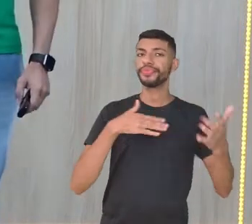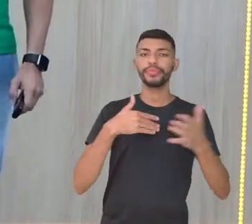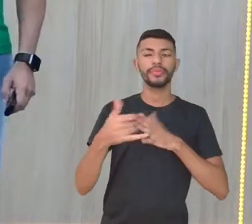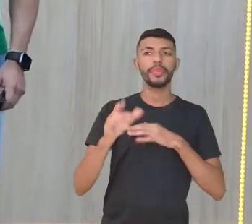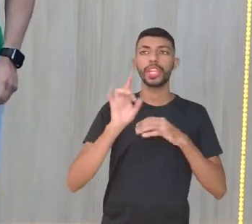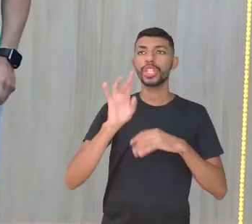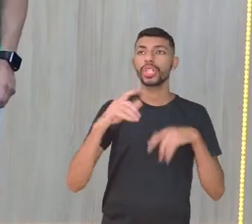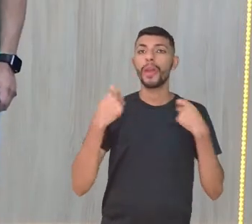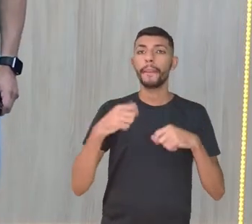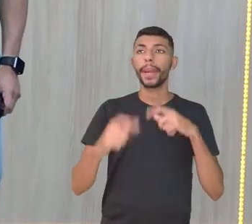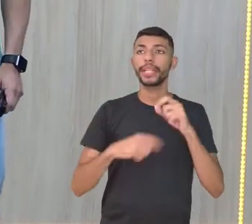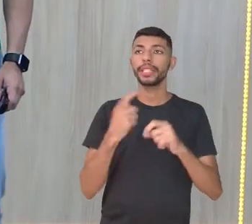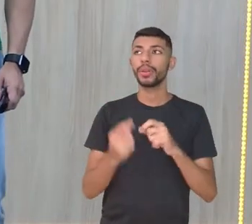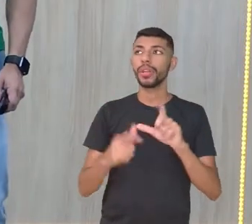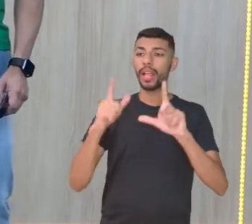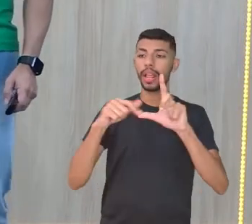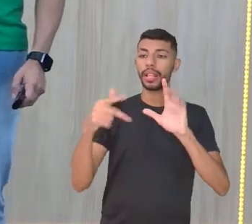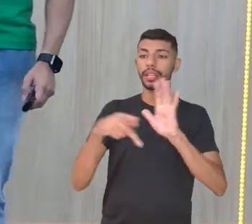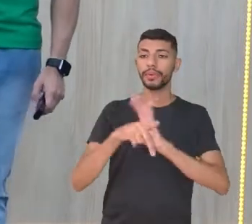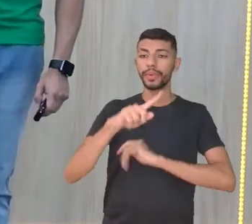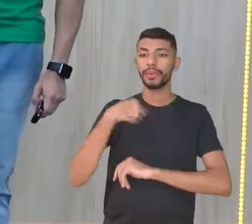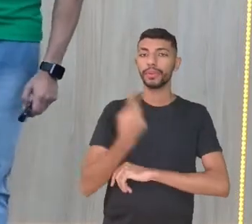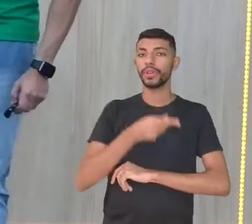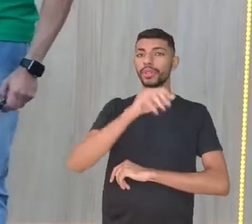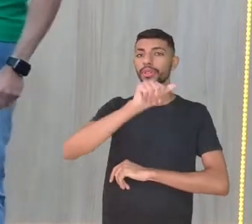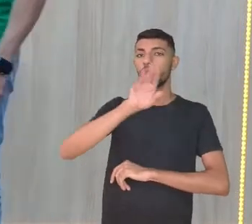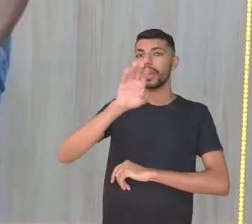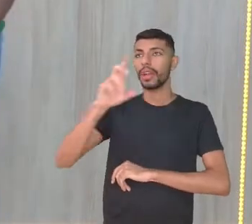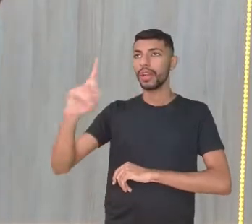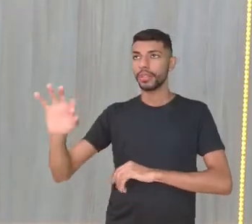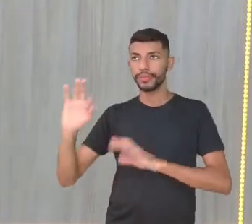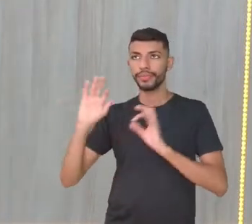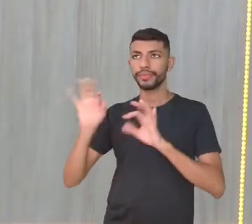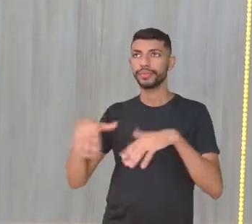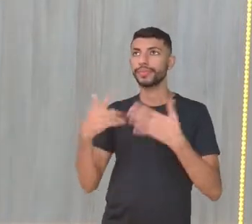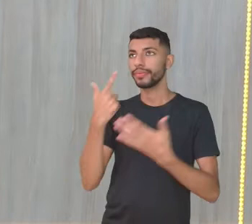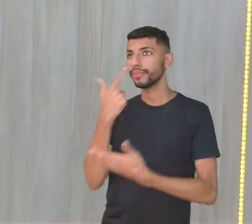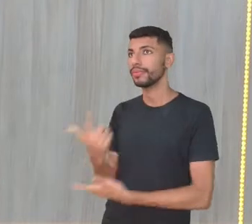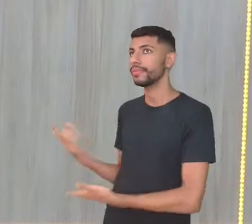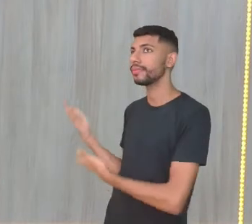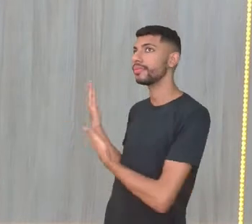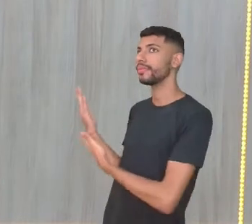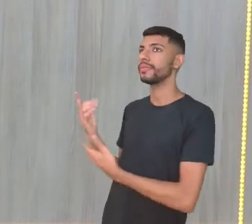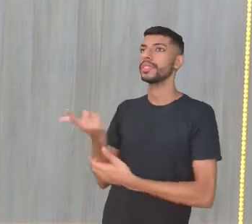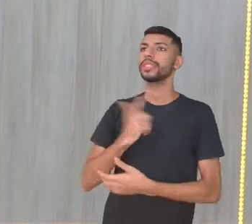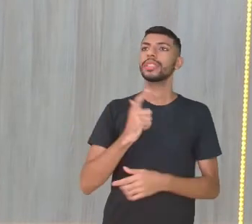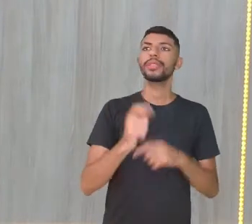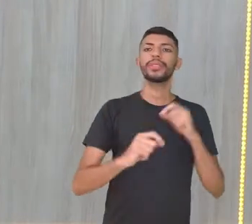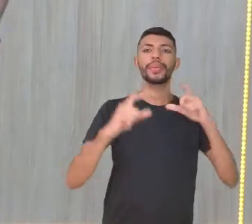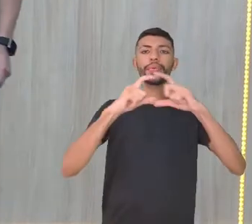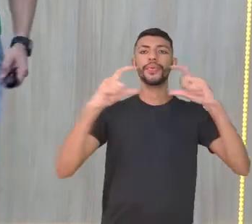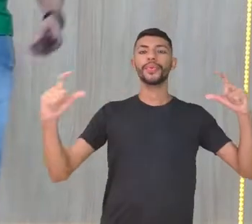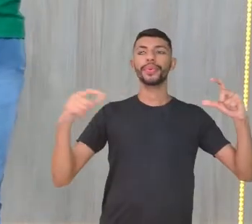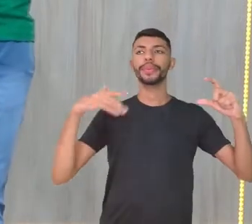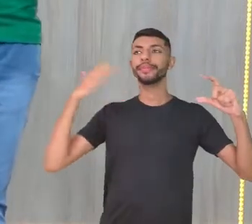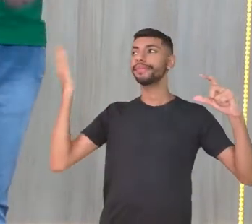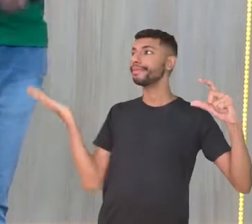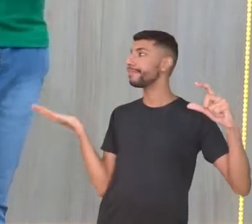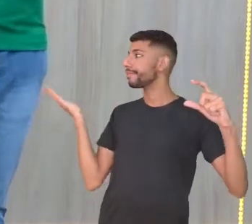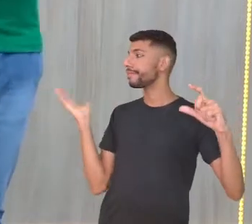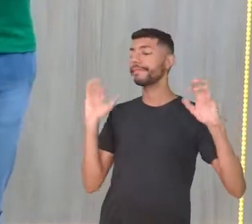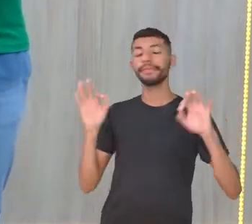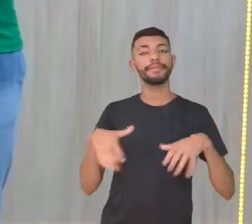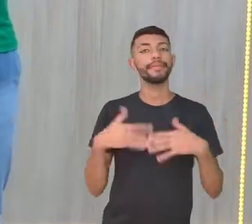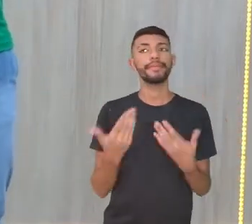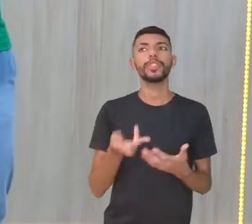que ser aí letrinhas do nosso alfabeto. Então, a gente vai ter aí, ó, essa expressão, certo? Não deixa de